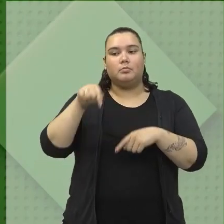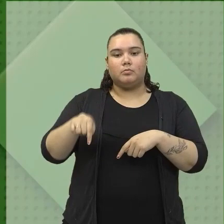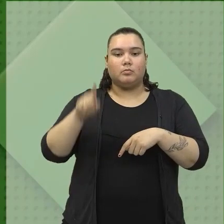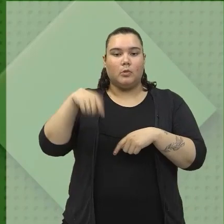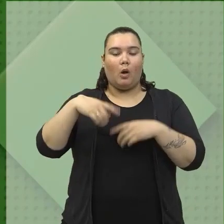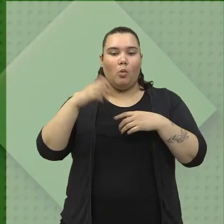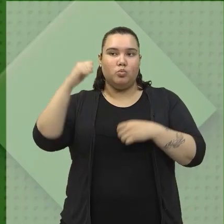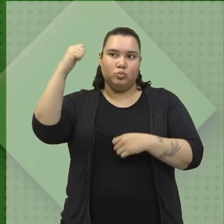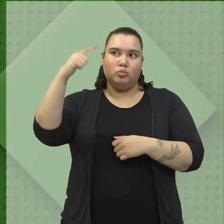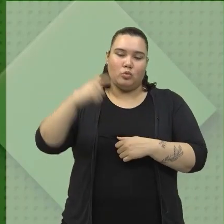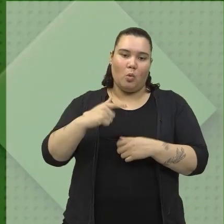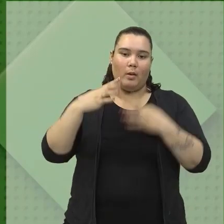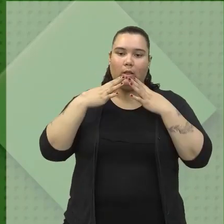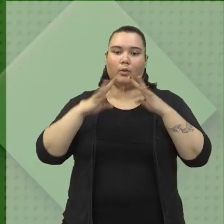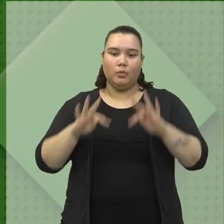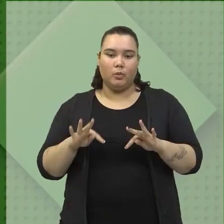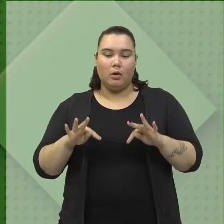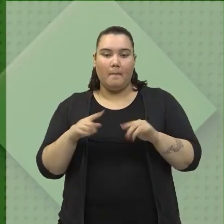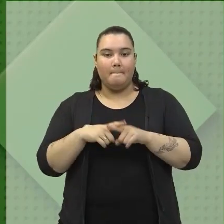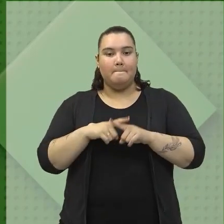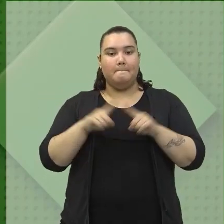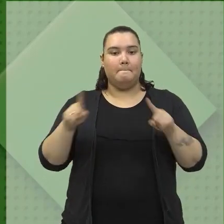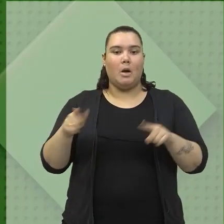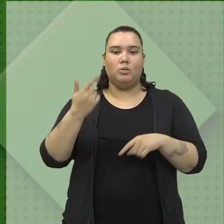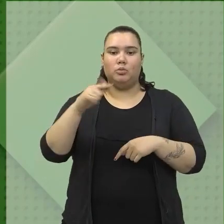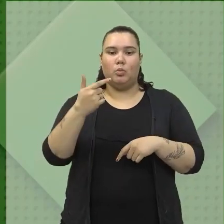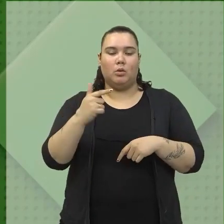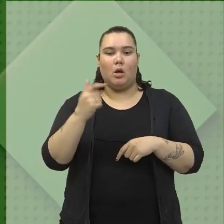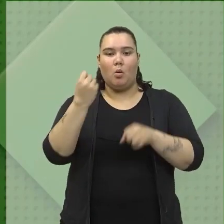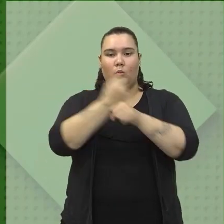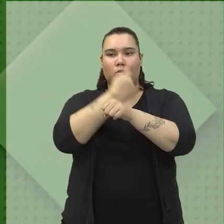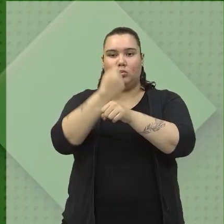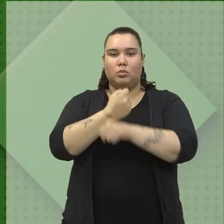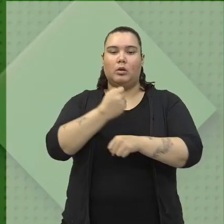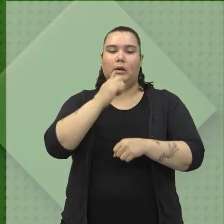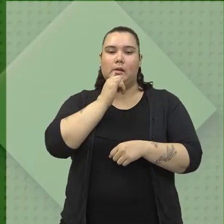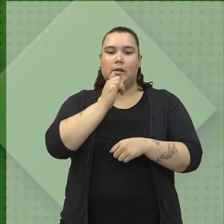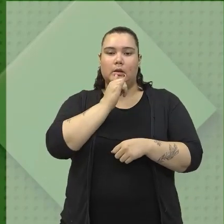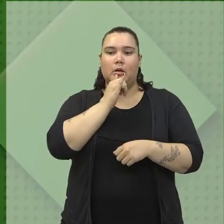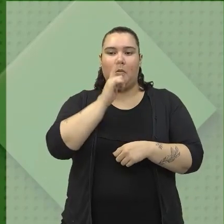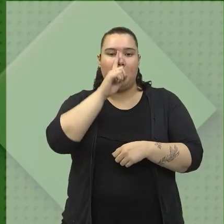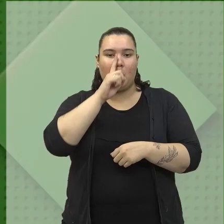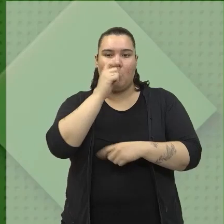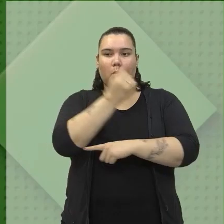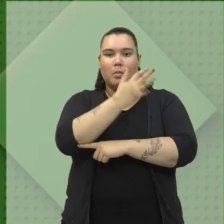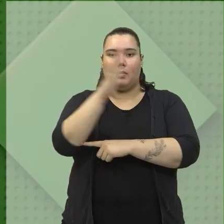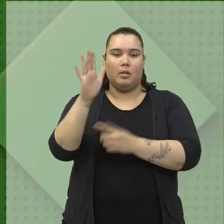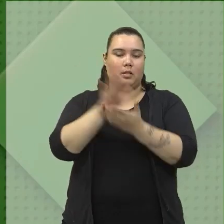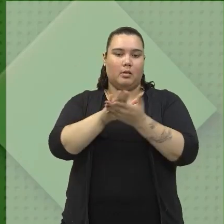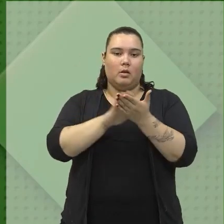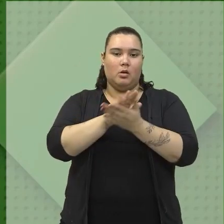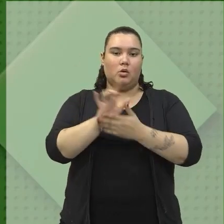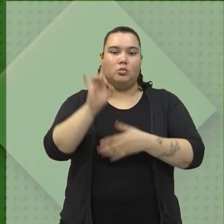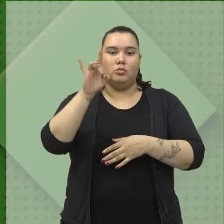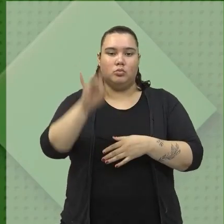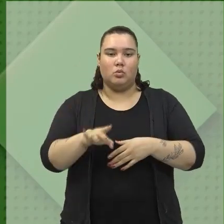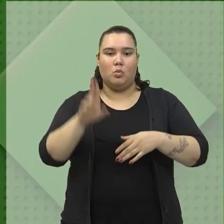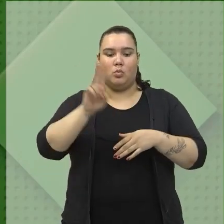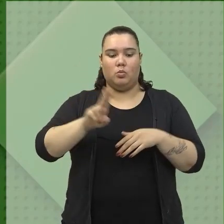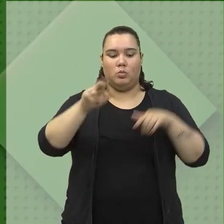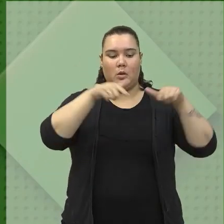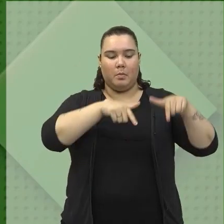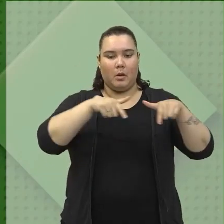o Sol, mas, né, não existe nenhuma construção que vai destruir ali o meio ambiente, né? São colocadas somente essas